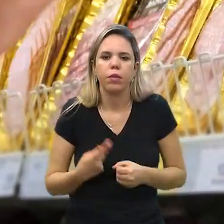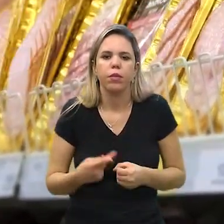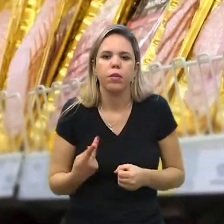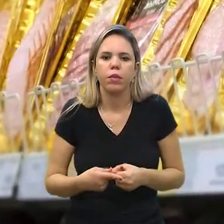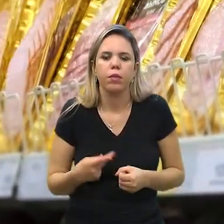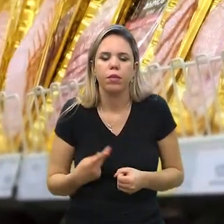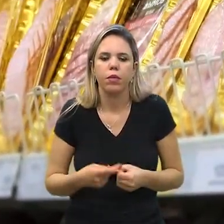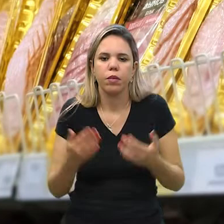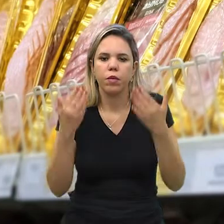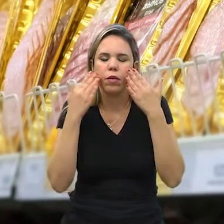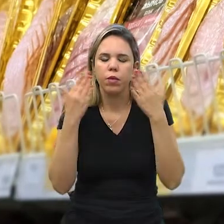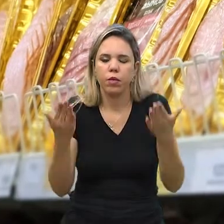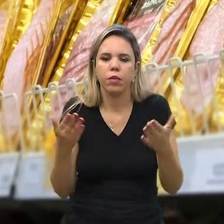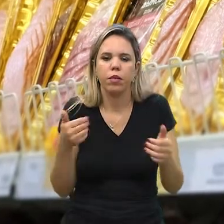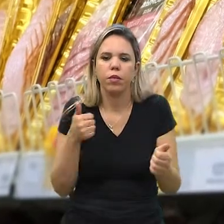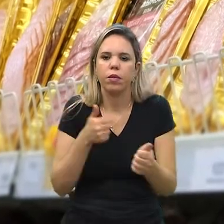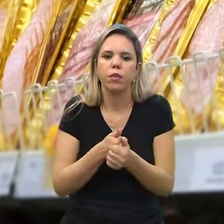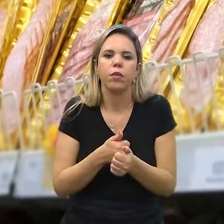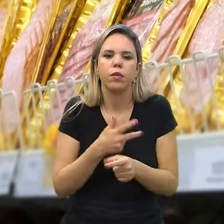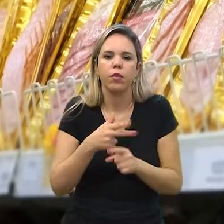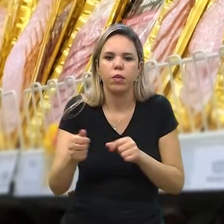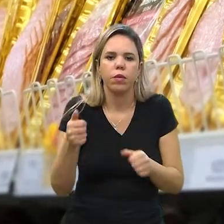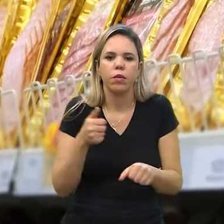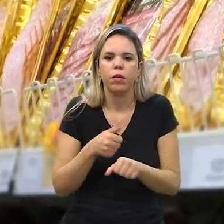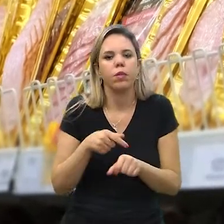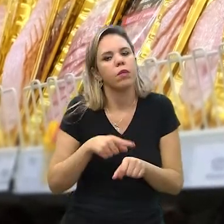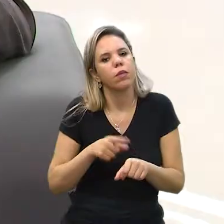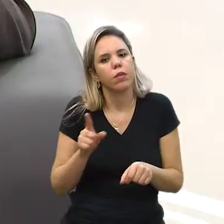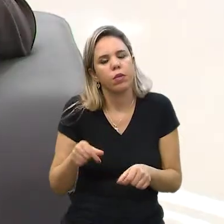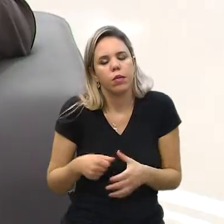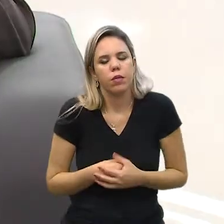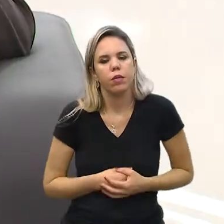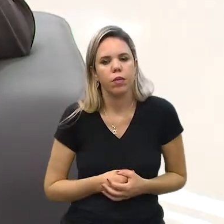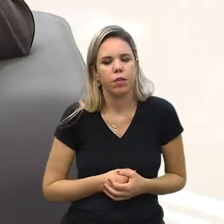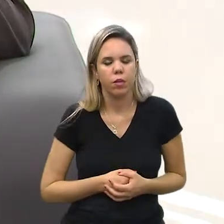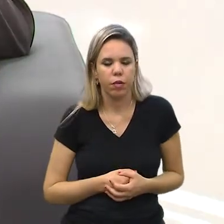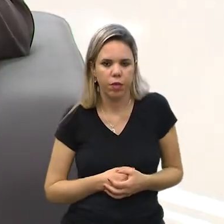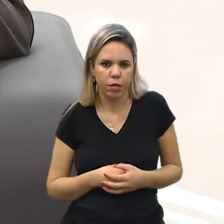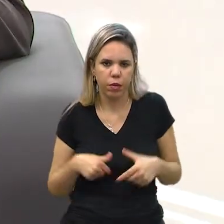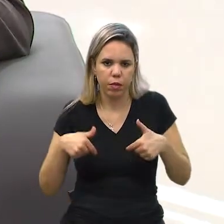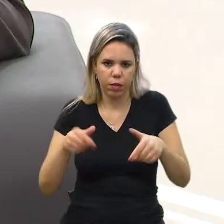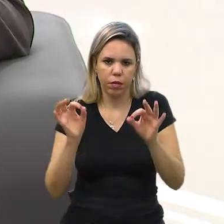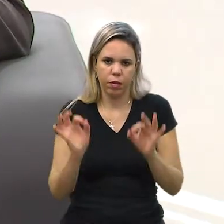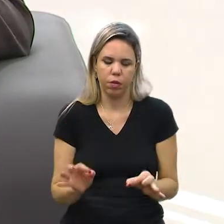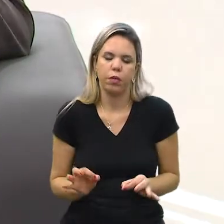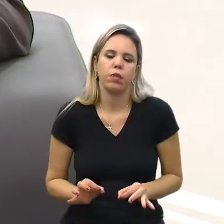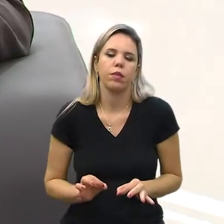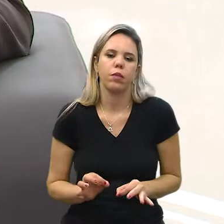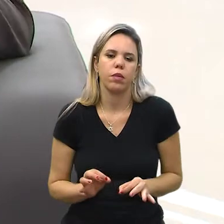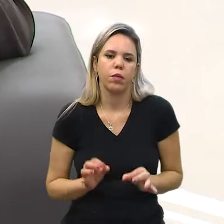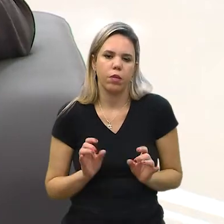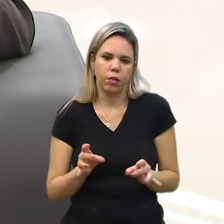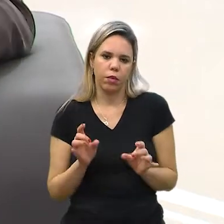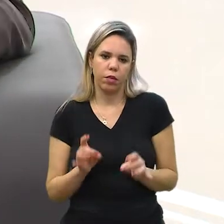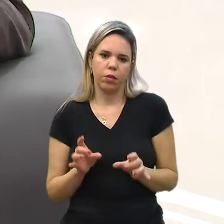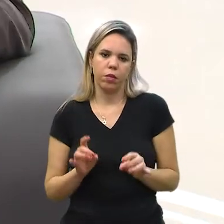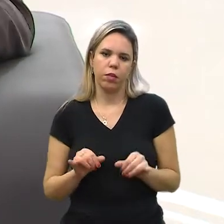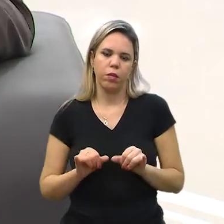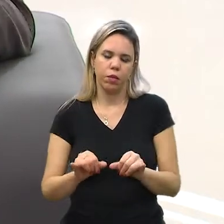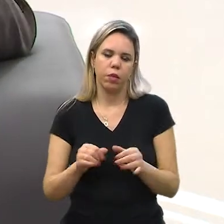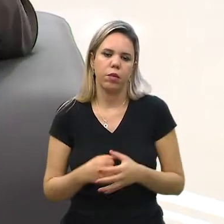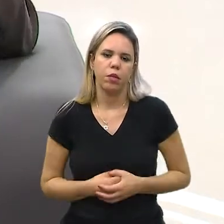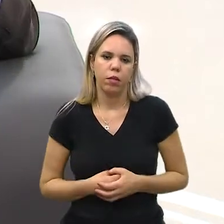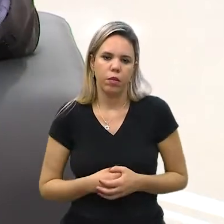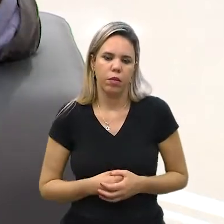produtos ali expostos estão próximos ao vencimento. Essa é a atitude correta do fornecedor, do